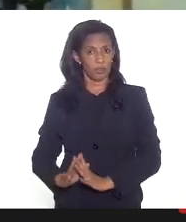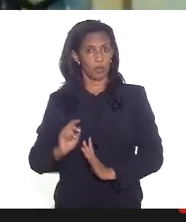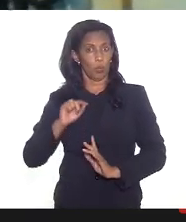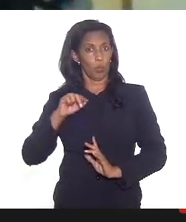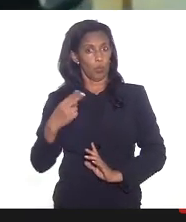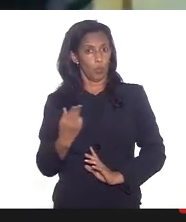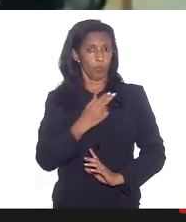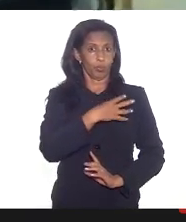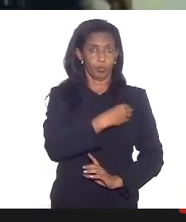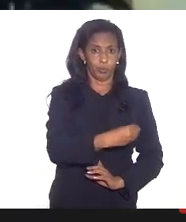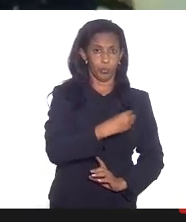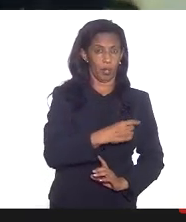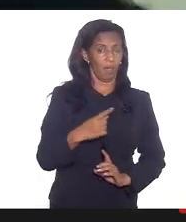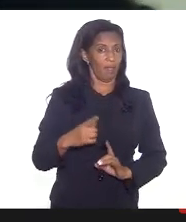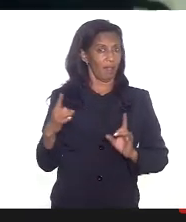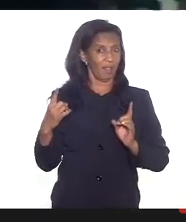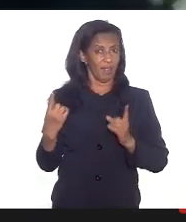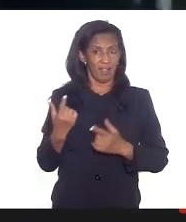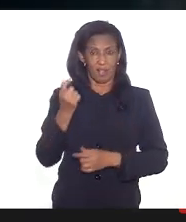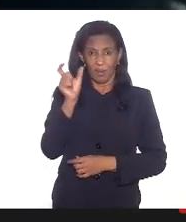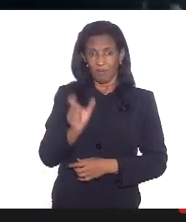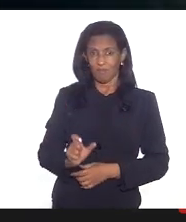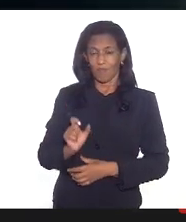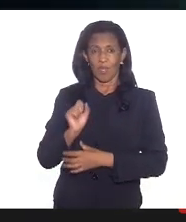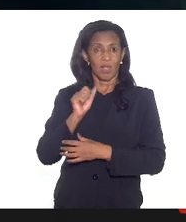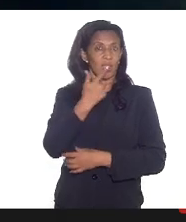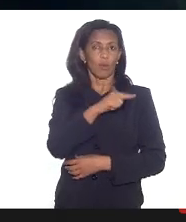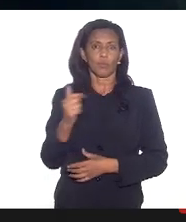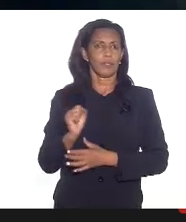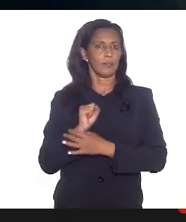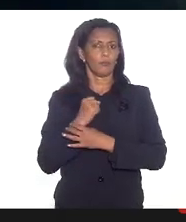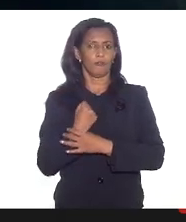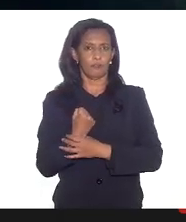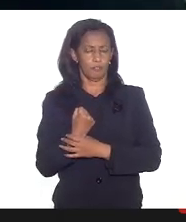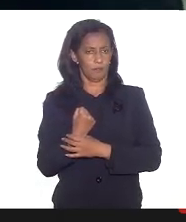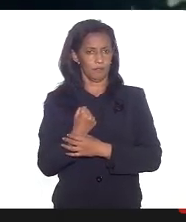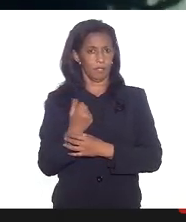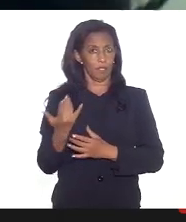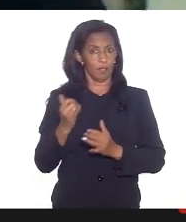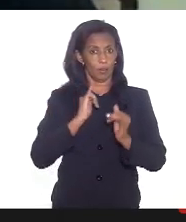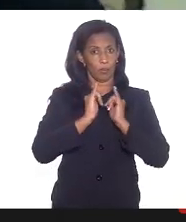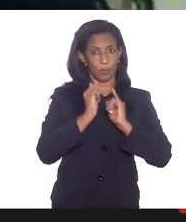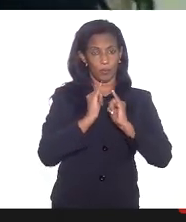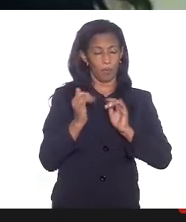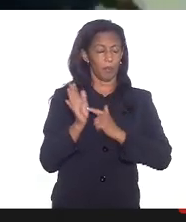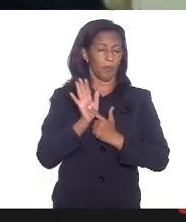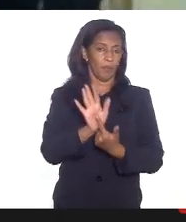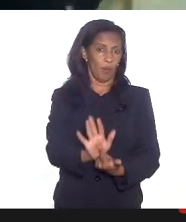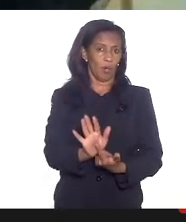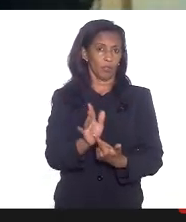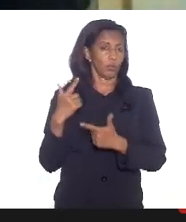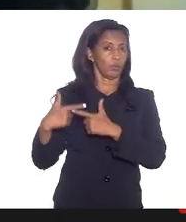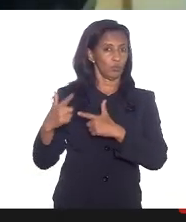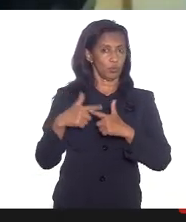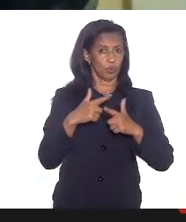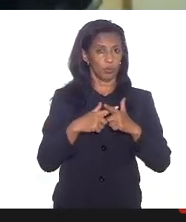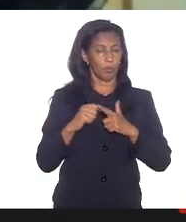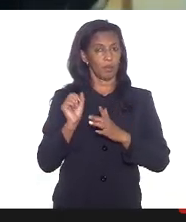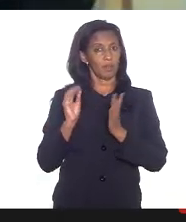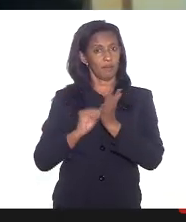ela está absolutamente insegura né e os dados demonstram a gravidade